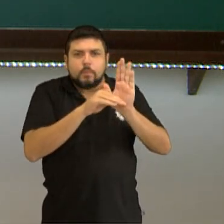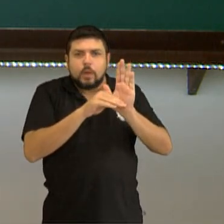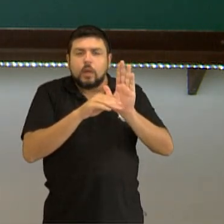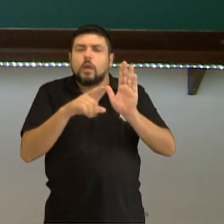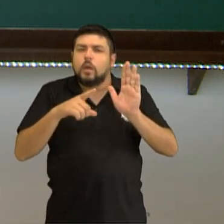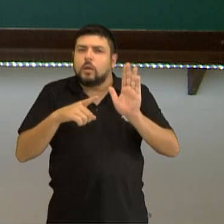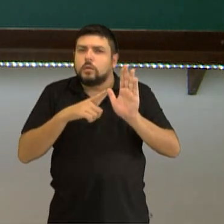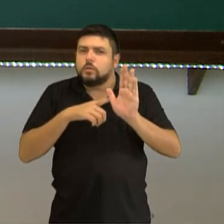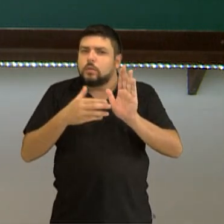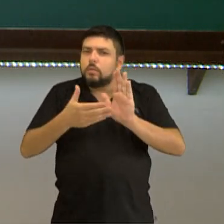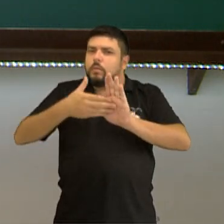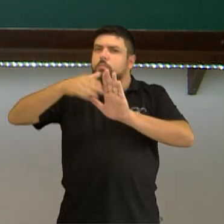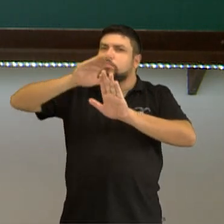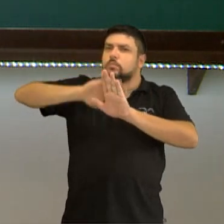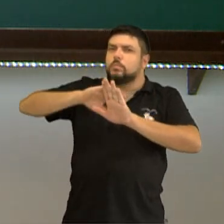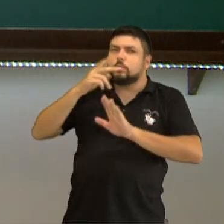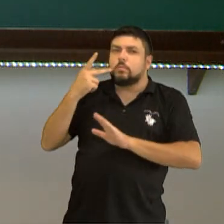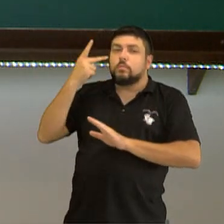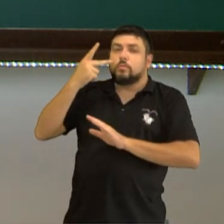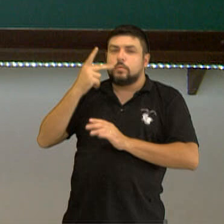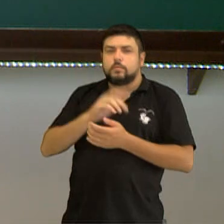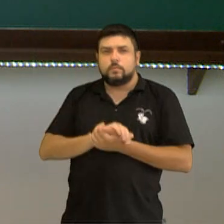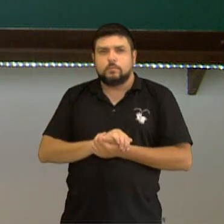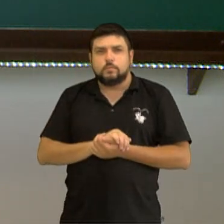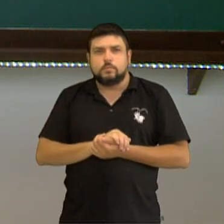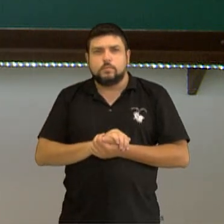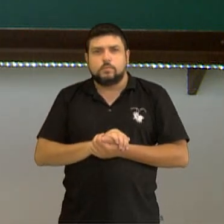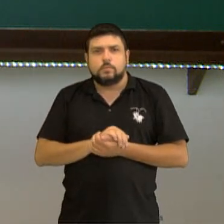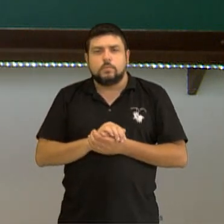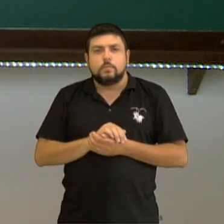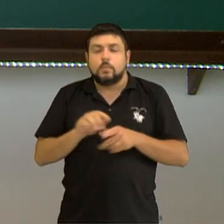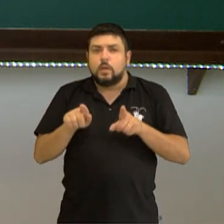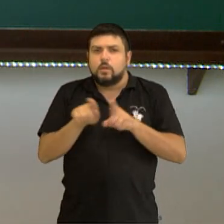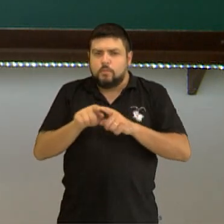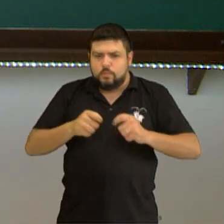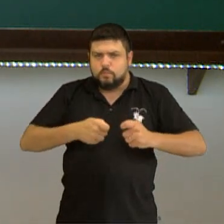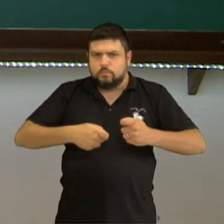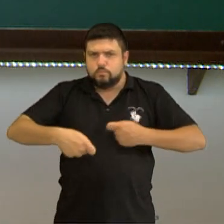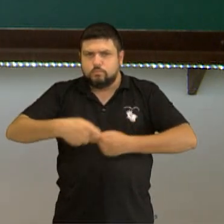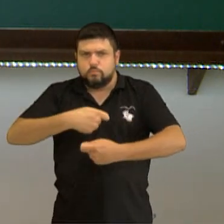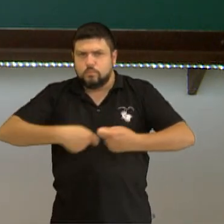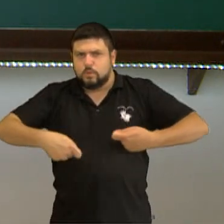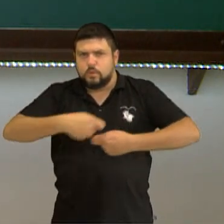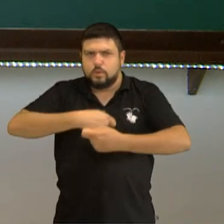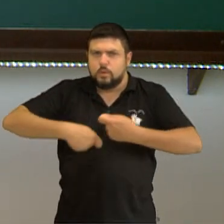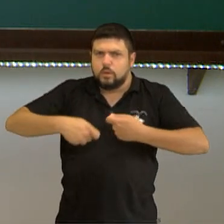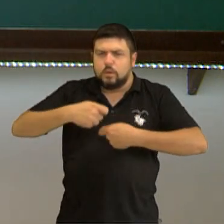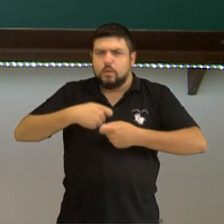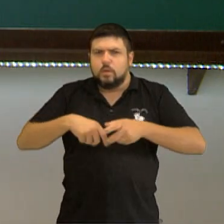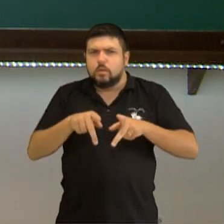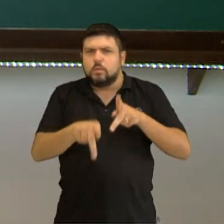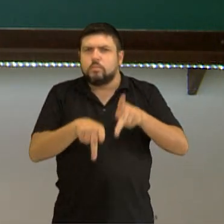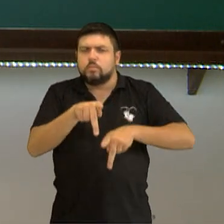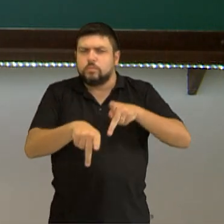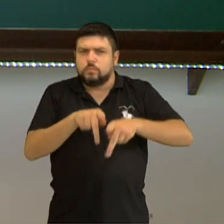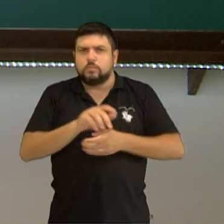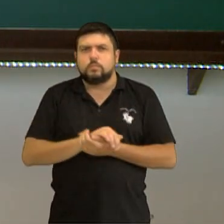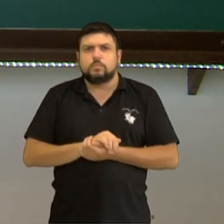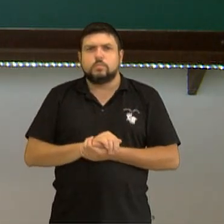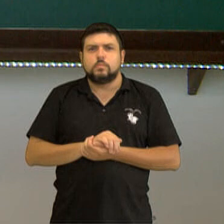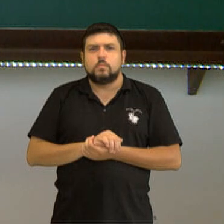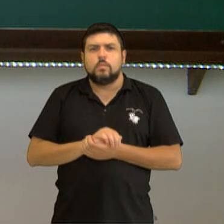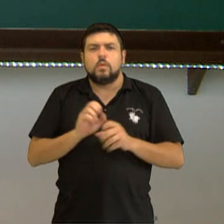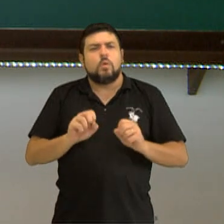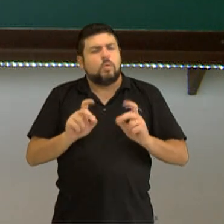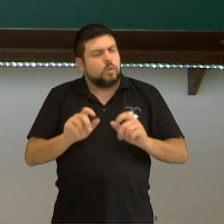politicamente. Entendido como a ciência é o governo da administração pública. É claro, pessoal, que o governo, que é a administração pública, é a